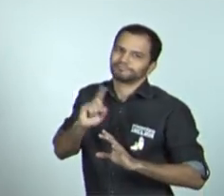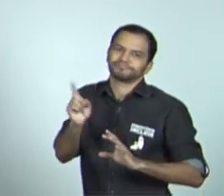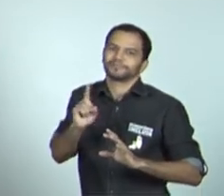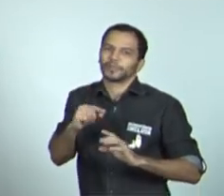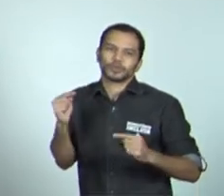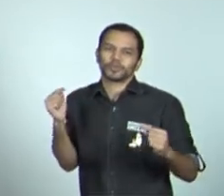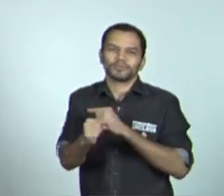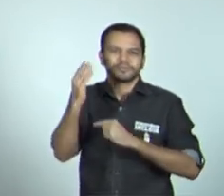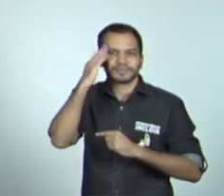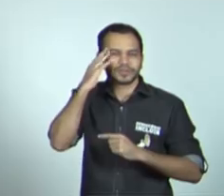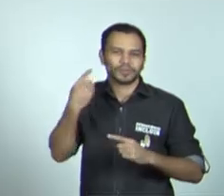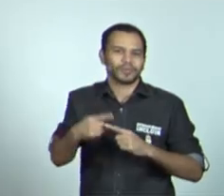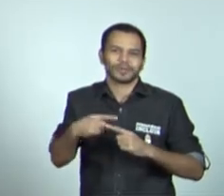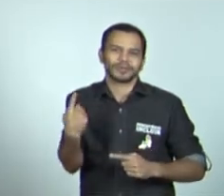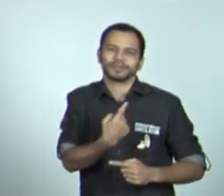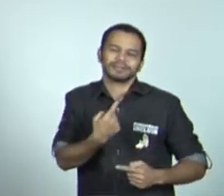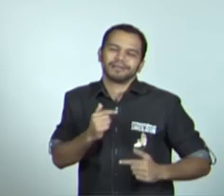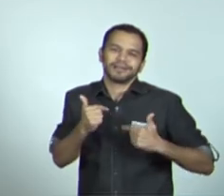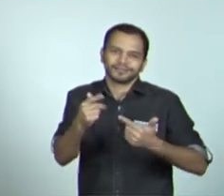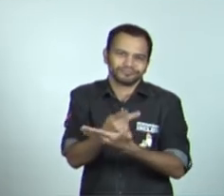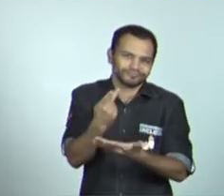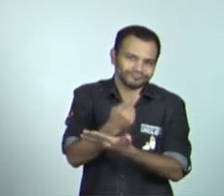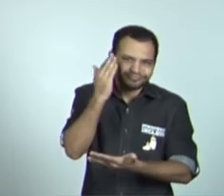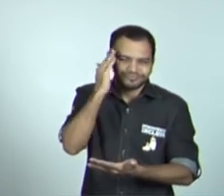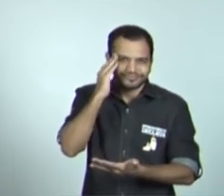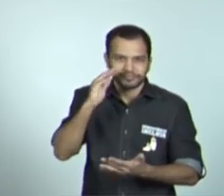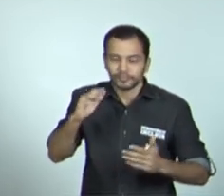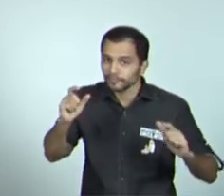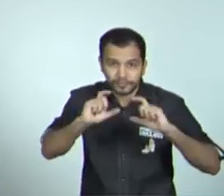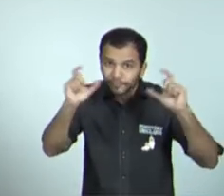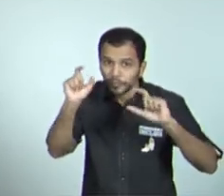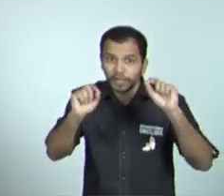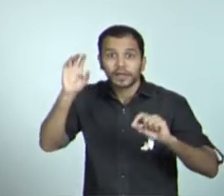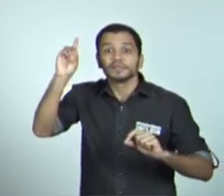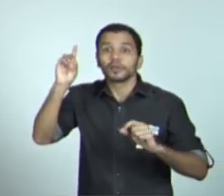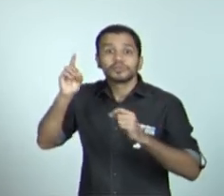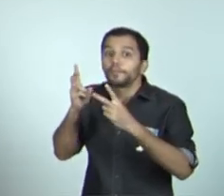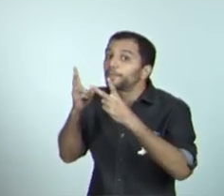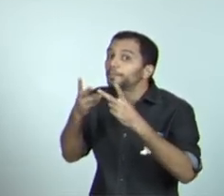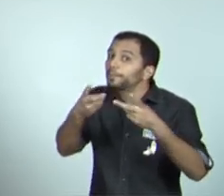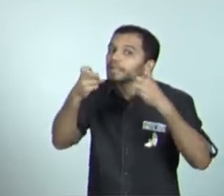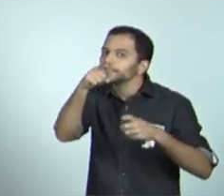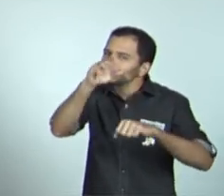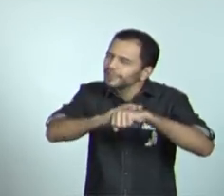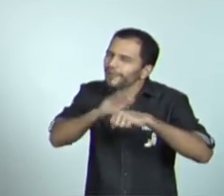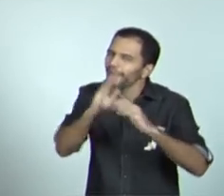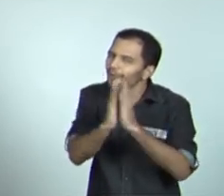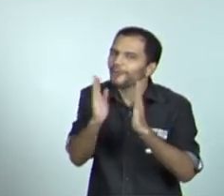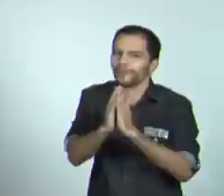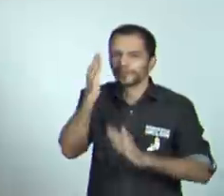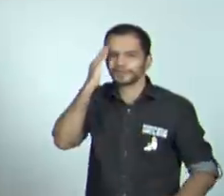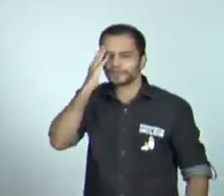sozinho querido deus ouve a oração se não vê a resposta mas a oração